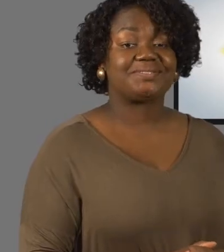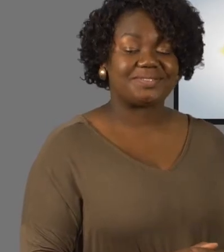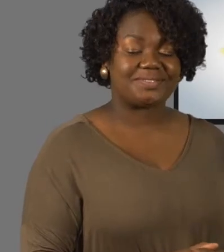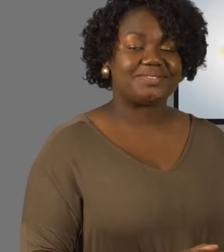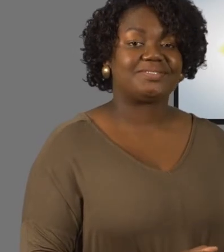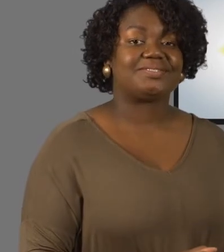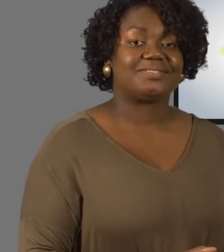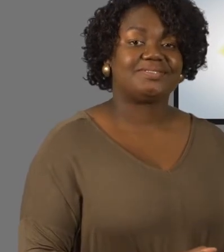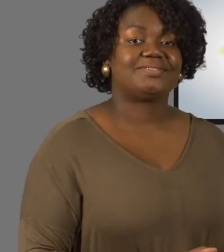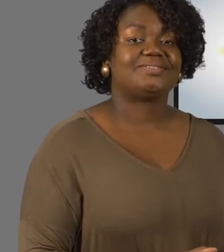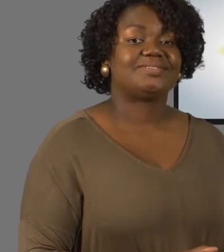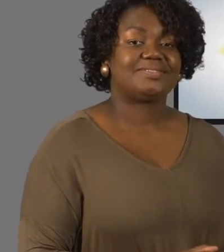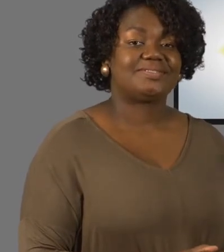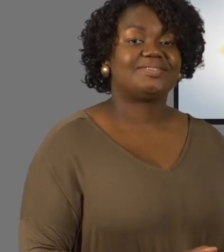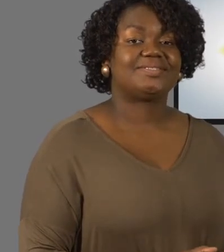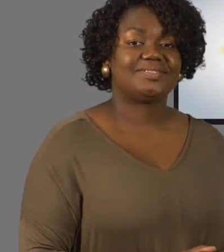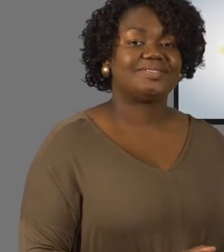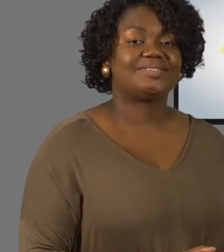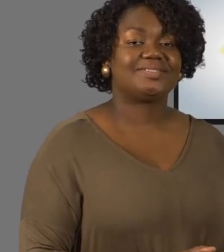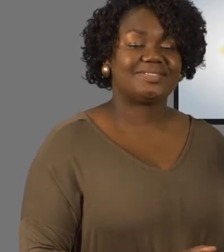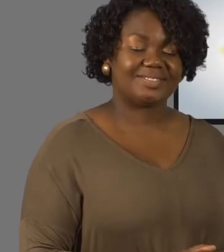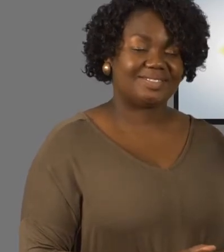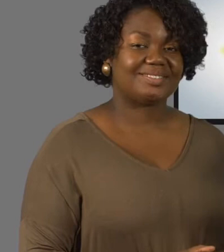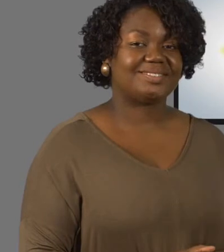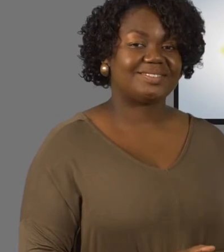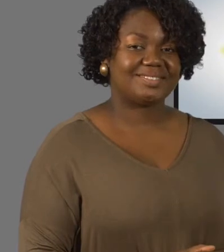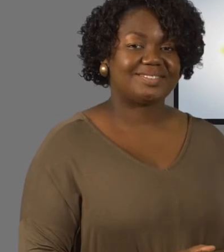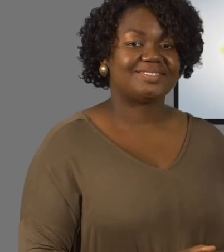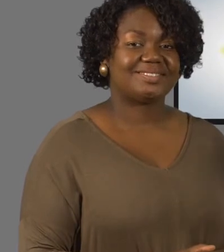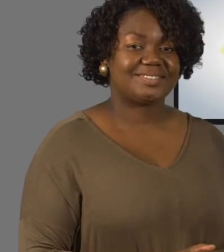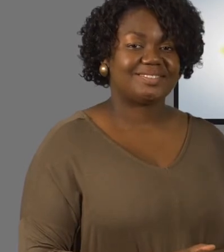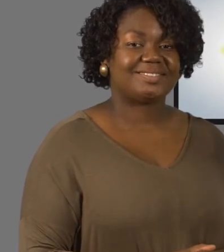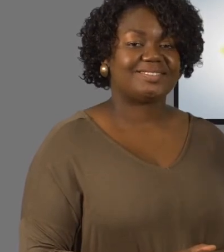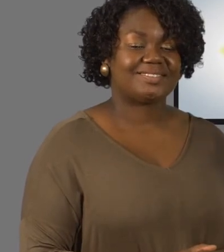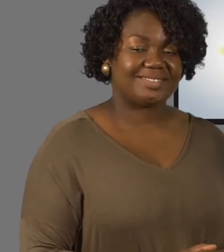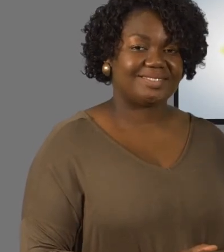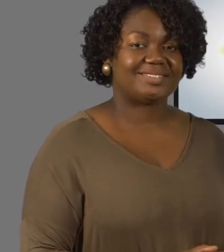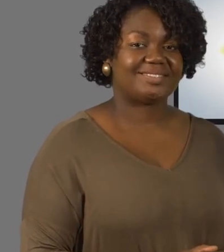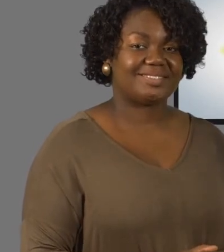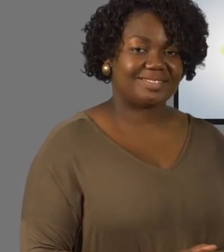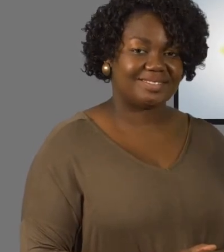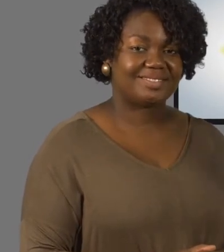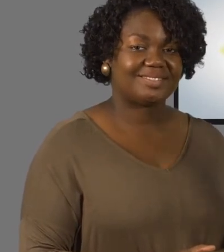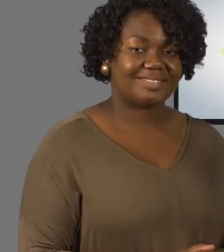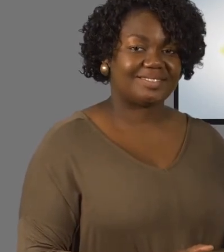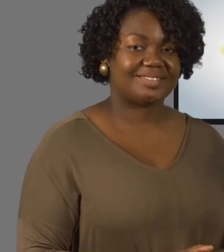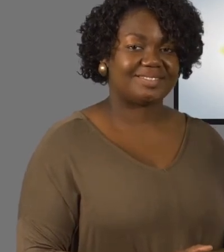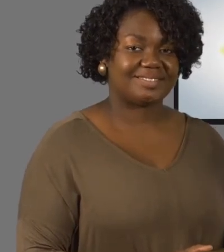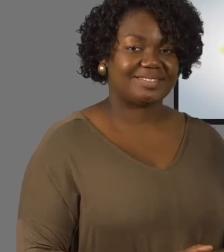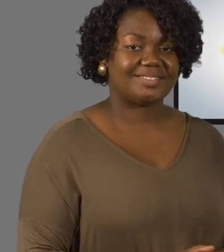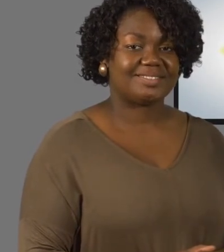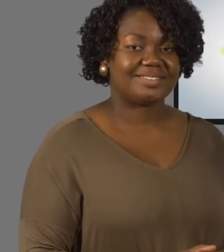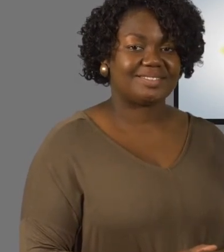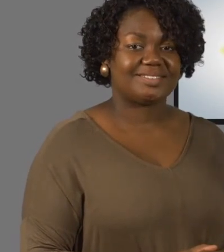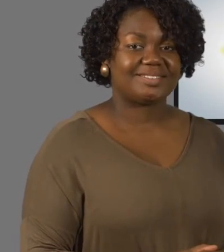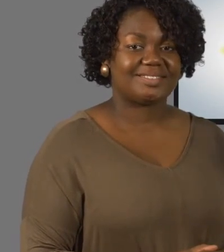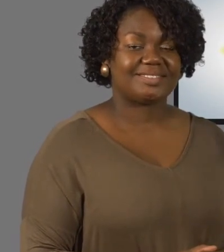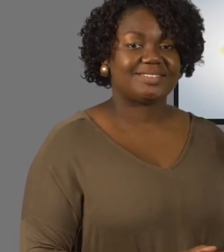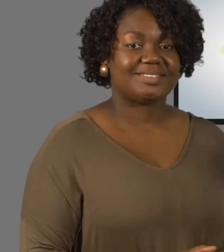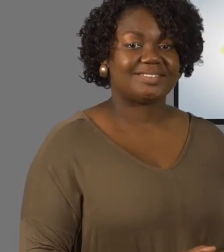Na rubrica Mais Vida desta semana, acompanhe a conversa que a Abdul teve com João Rungo, um